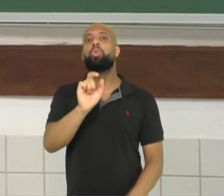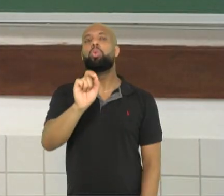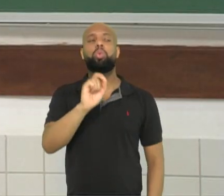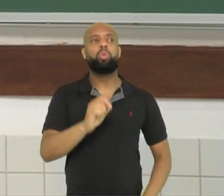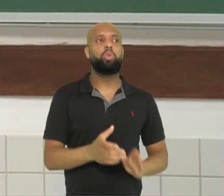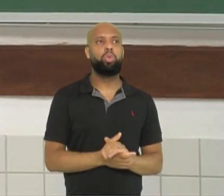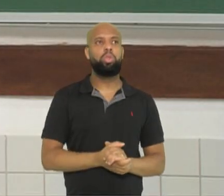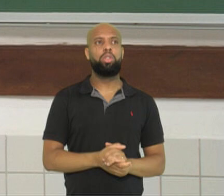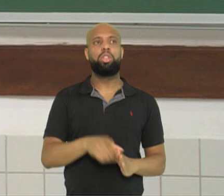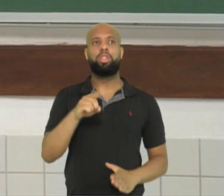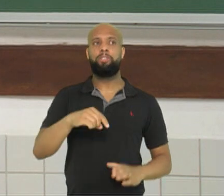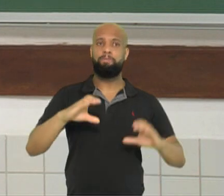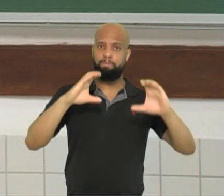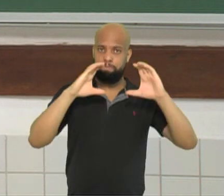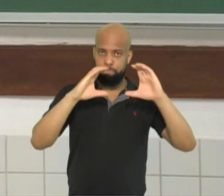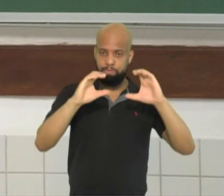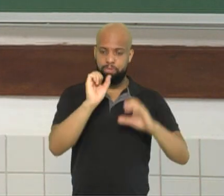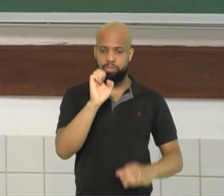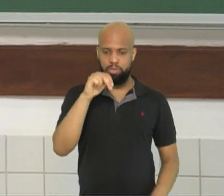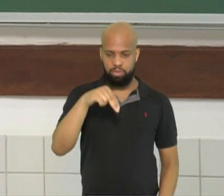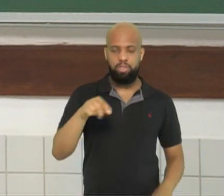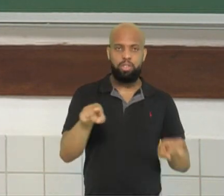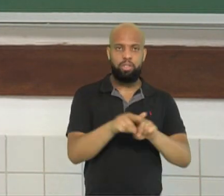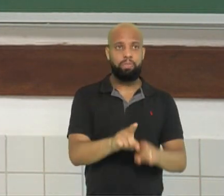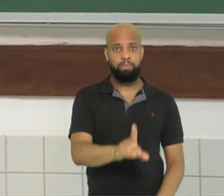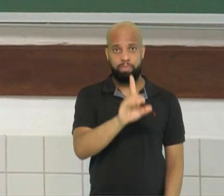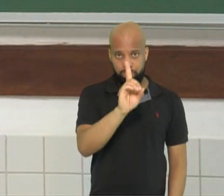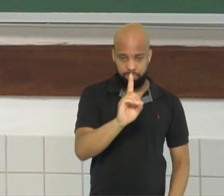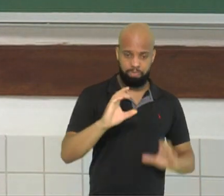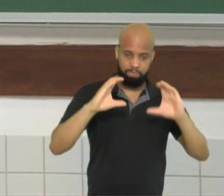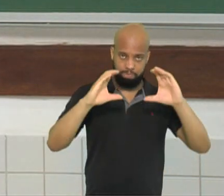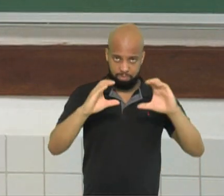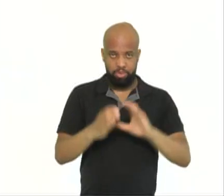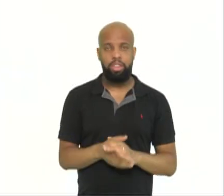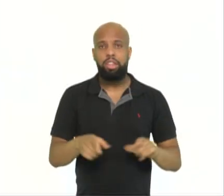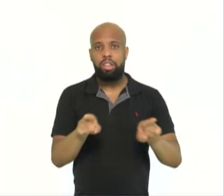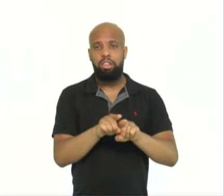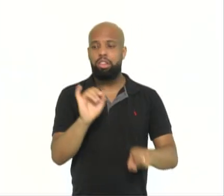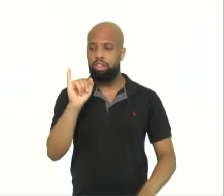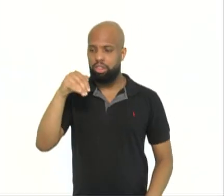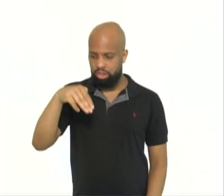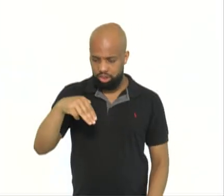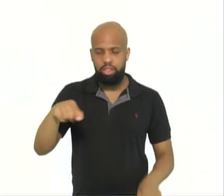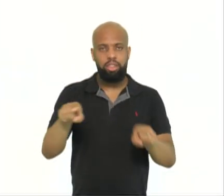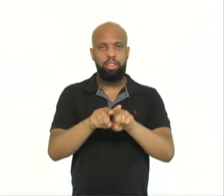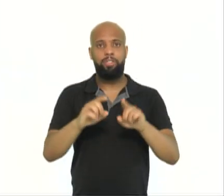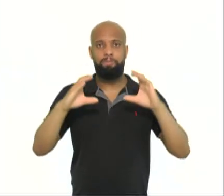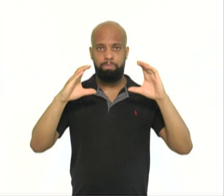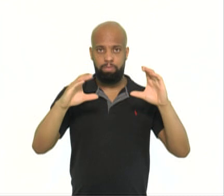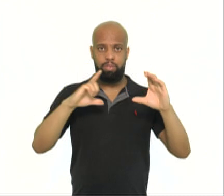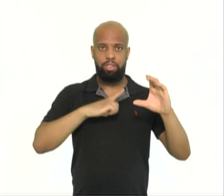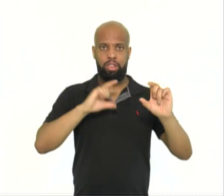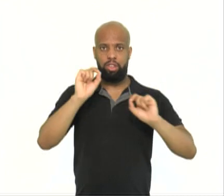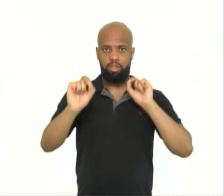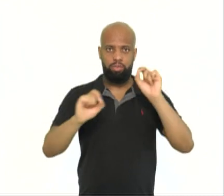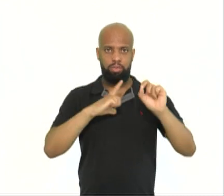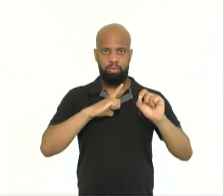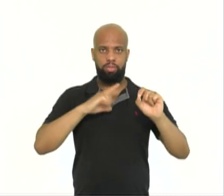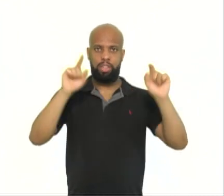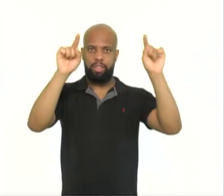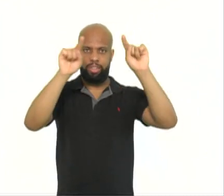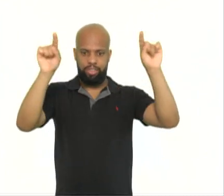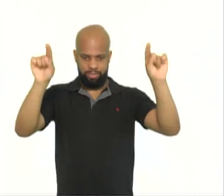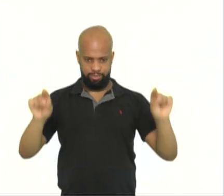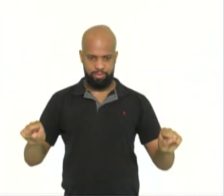hoje? Função seno, domínio da função, certo? E imagem da função, que é esse intervalo entre -1 e